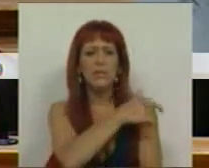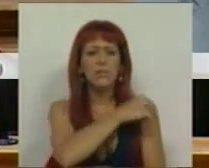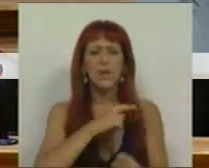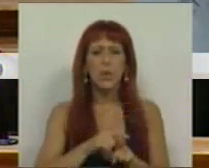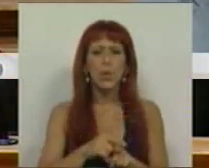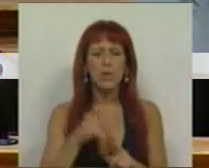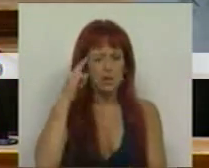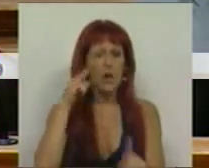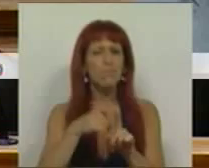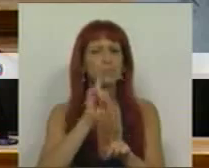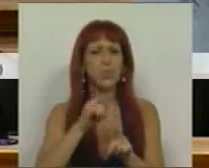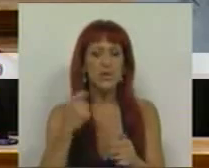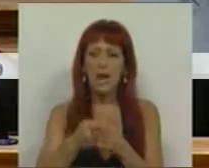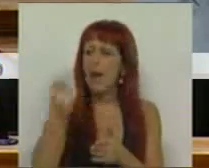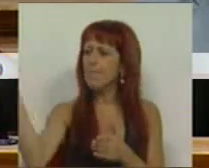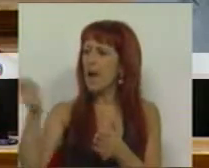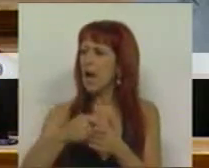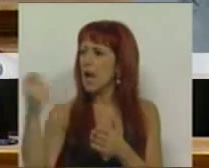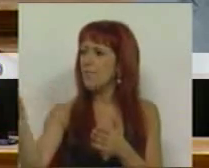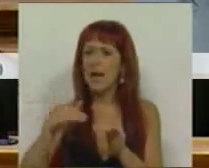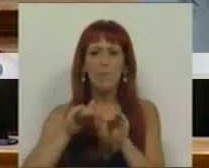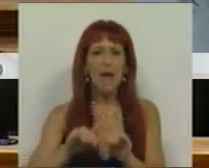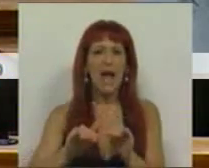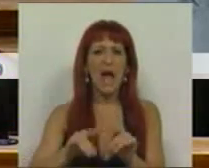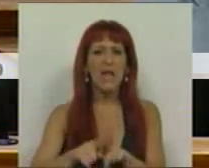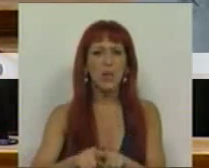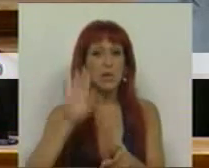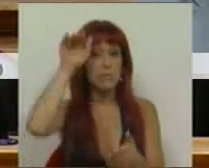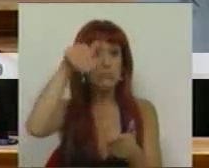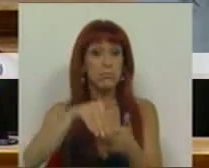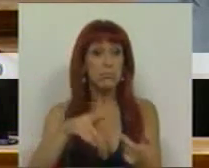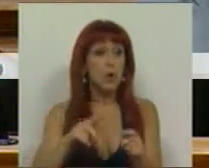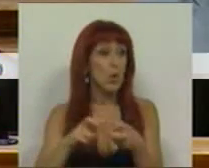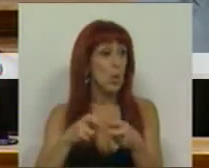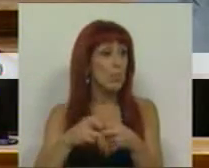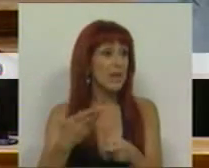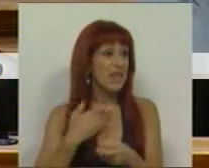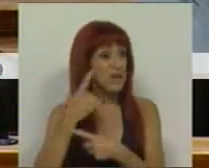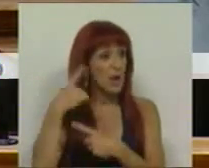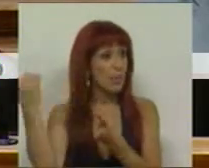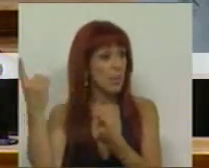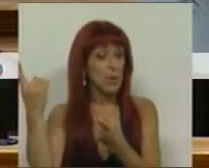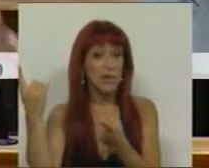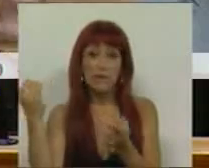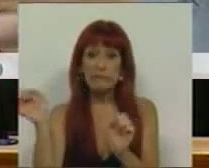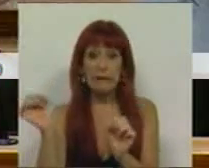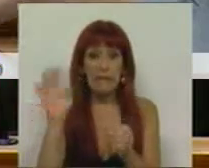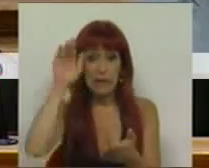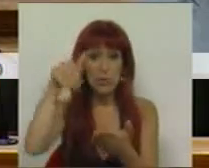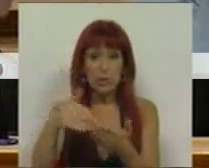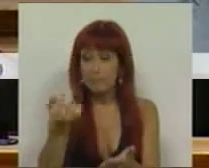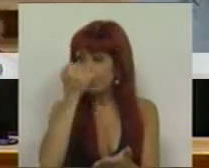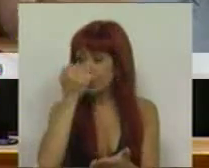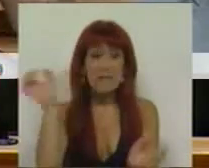nome da intenção de pagar, de estagnar, de solucionar o problema da dívida pública e nada